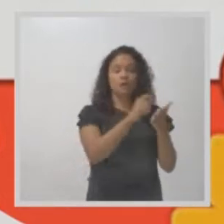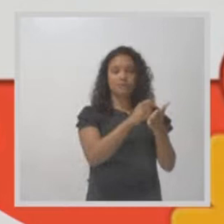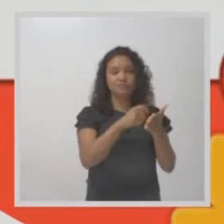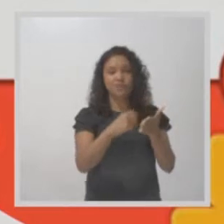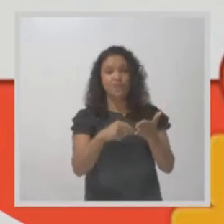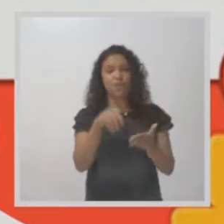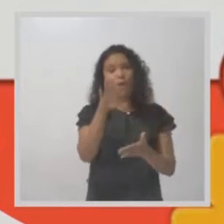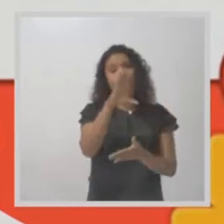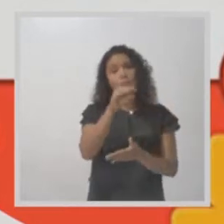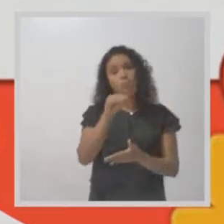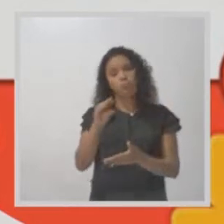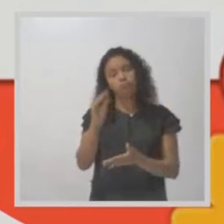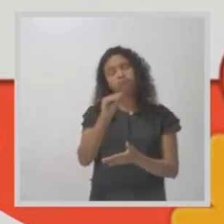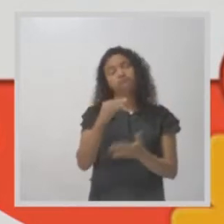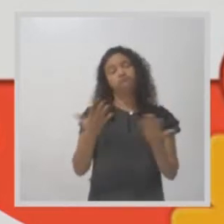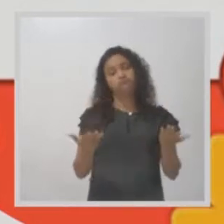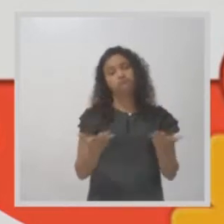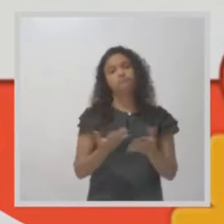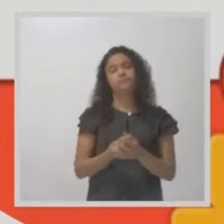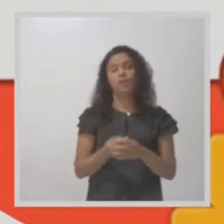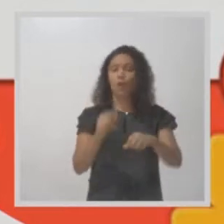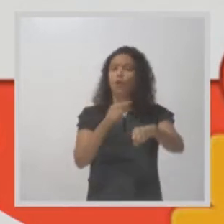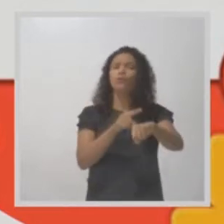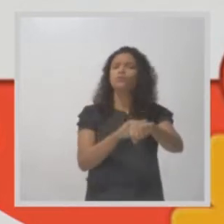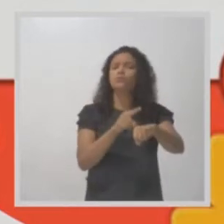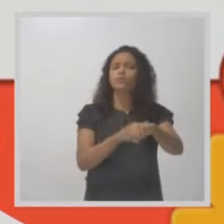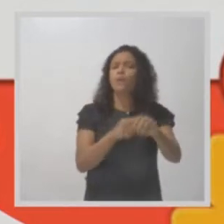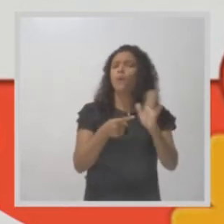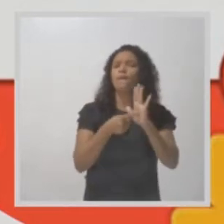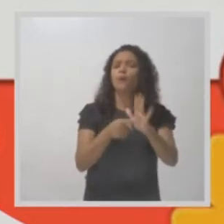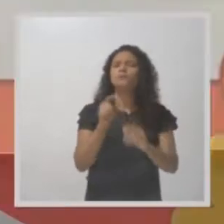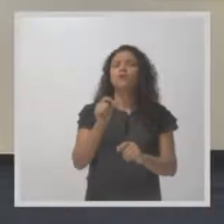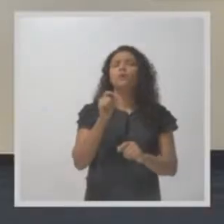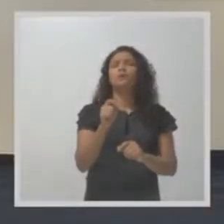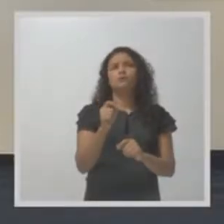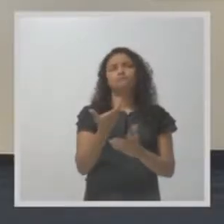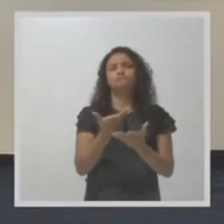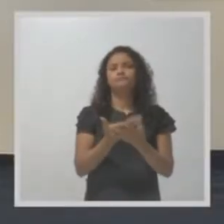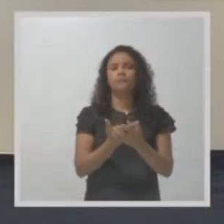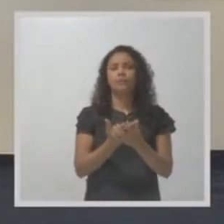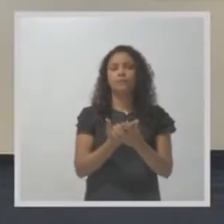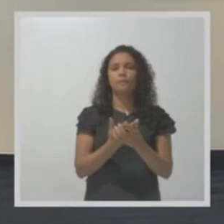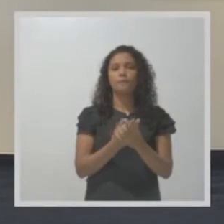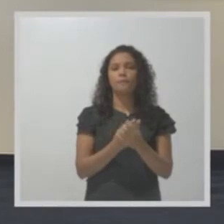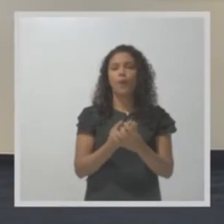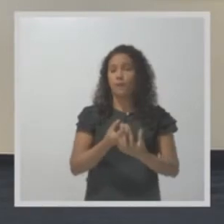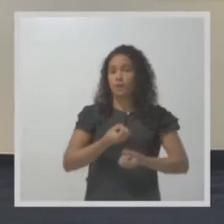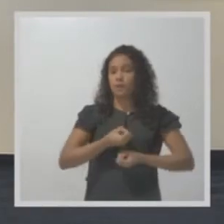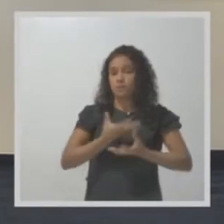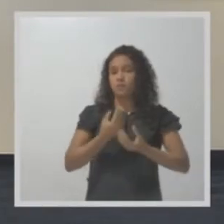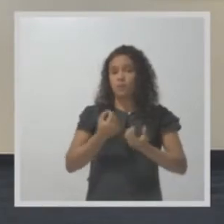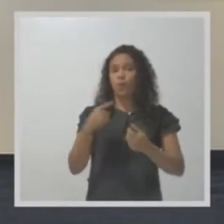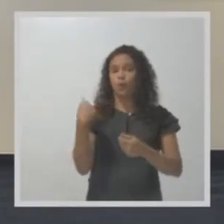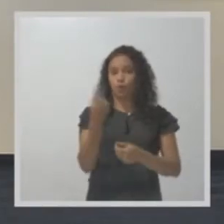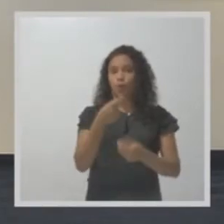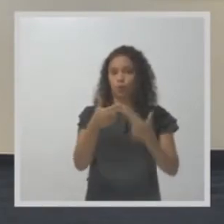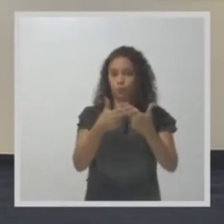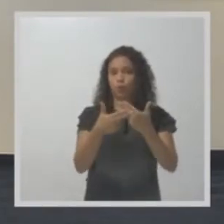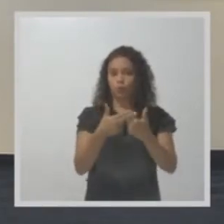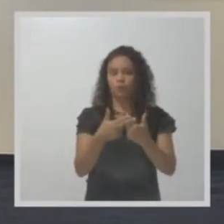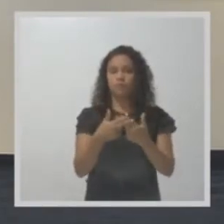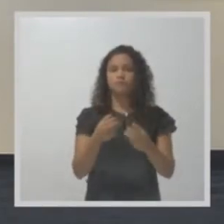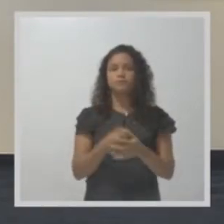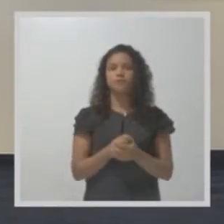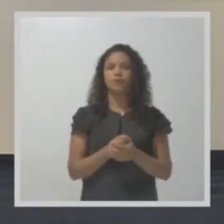do tempo. Uma expressão que nós usamos hoje o tempo todo. Acabou uma coisa,